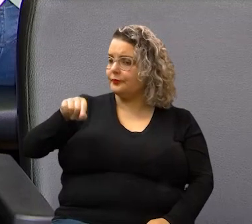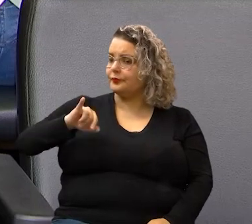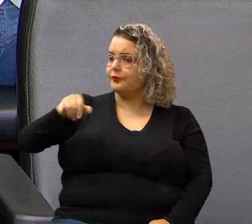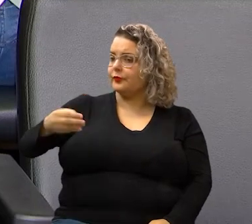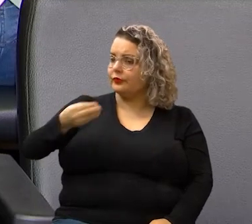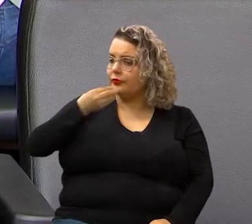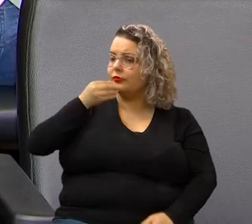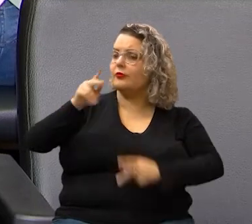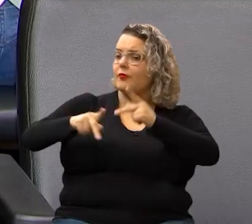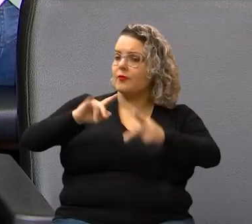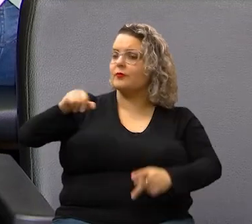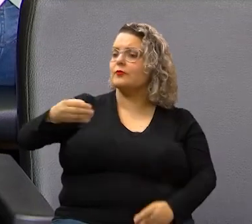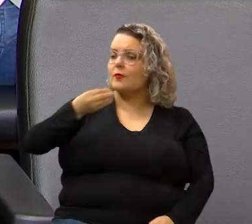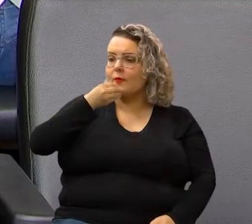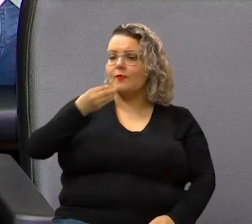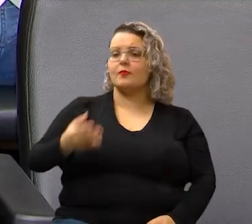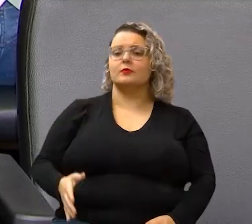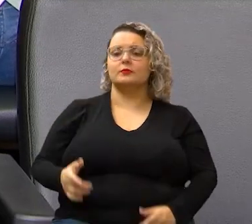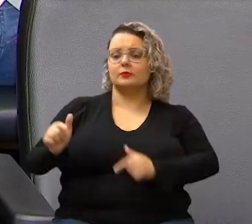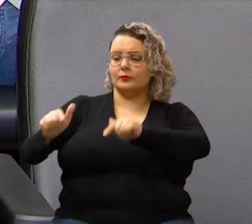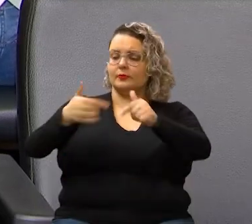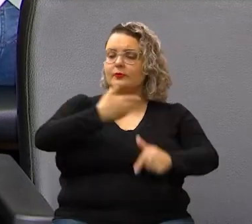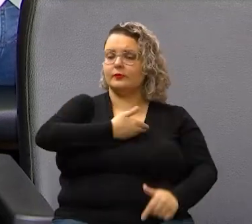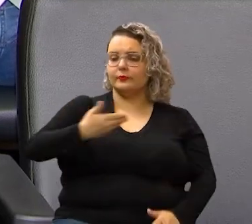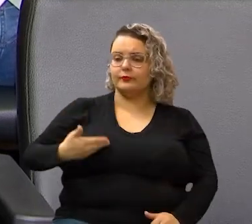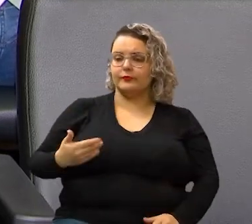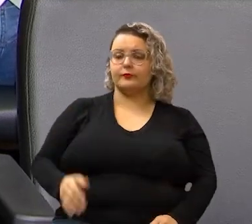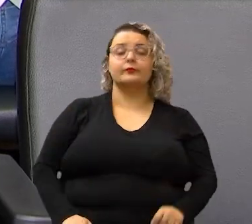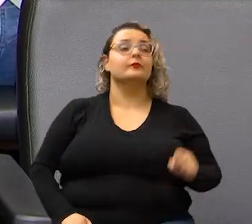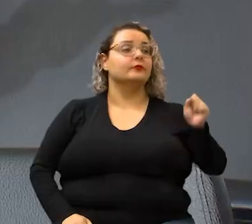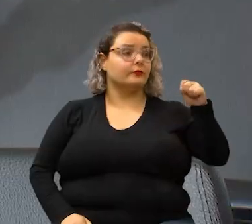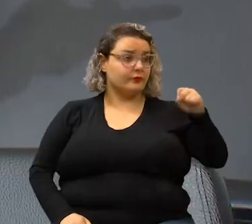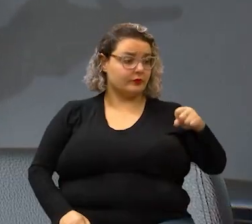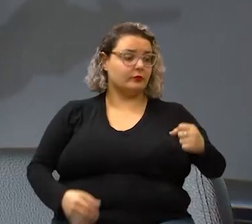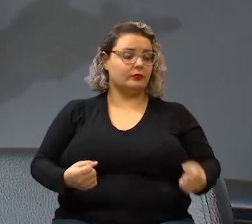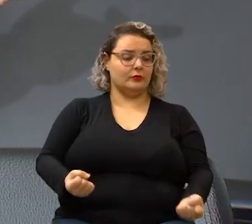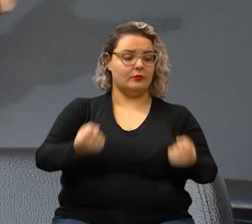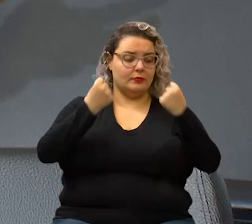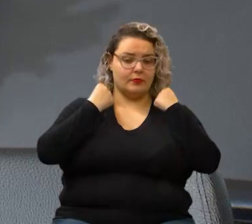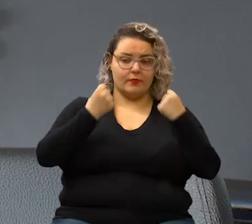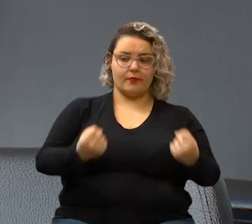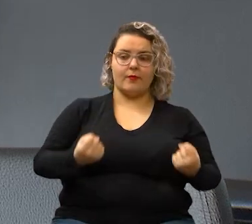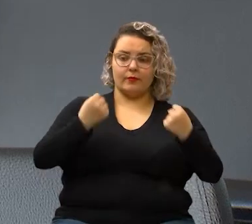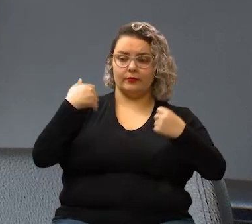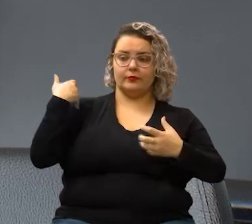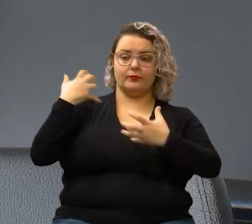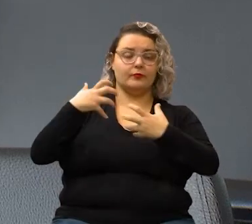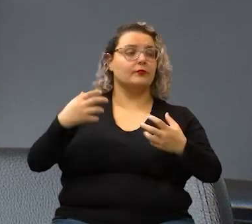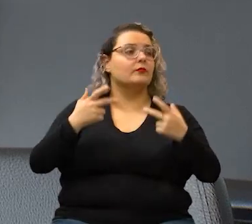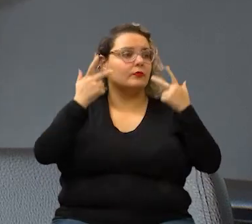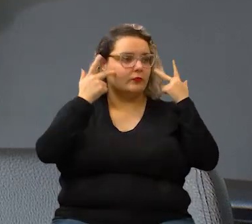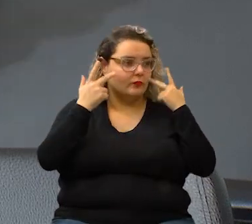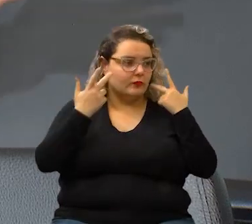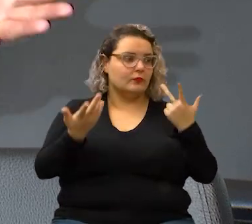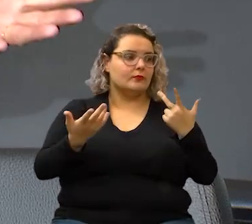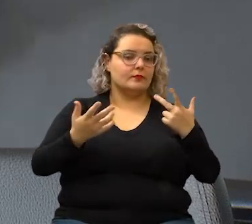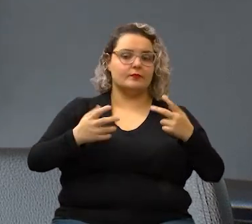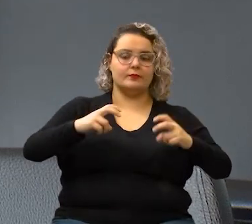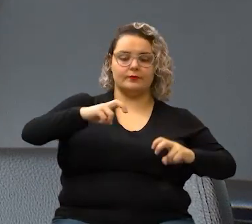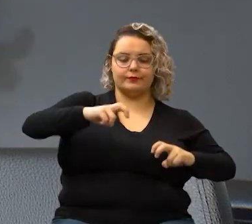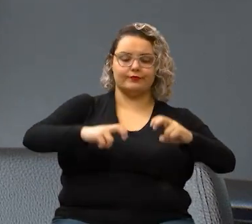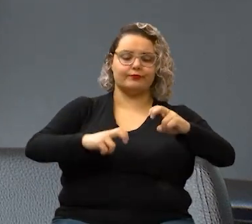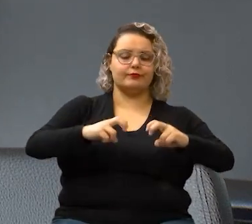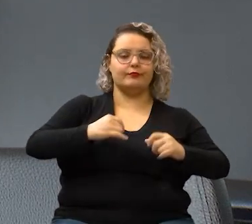da população aproveitar esses Inclusive, espaços Gabriel, públicos. o aparelho de ginástica do idoso está normal, Tá. mas